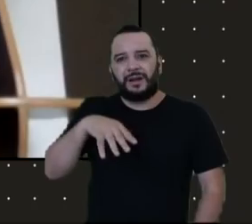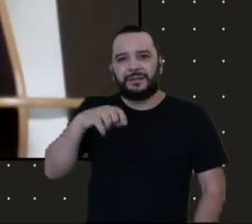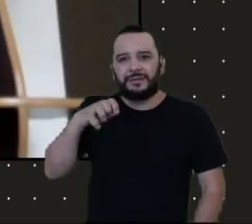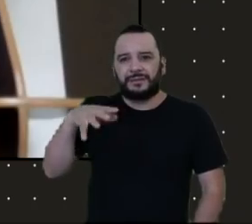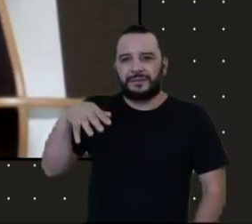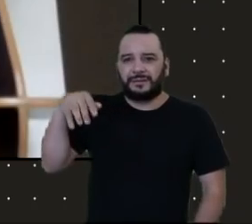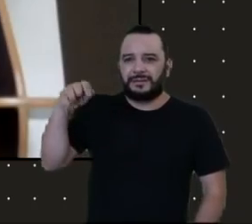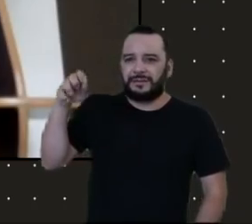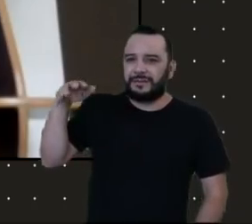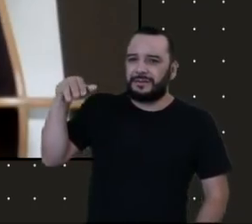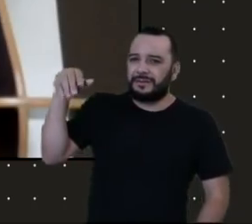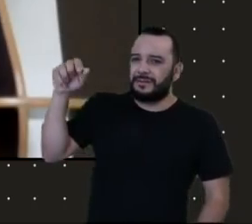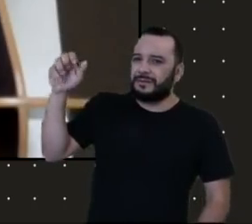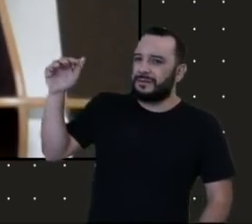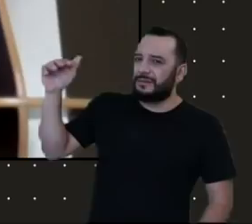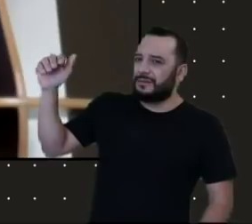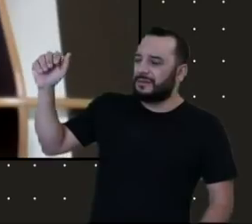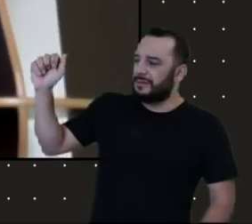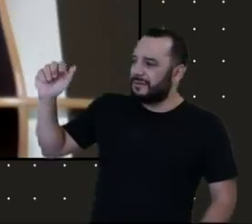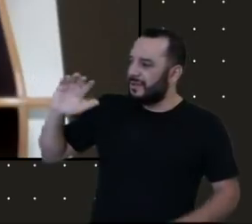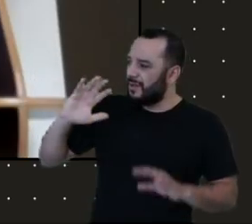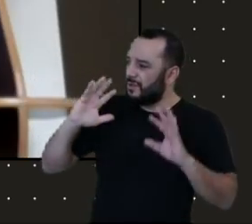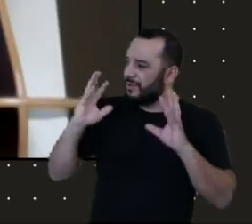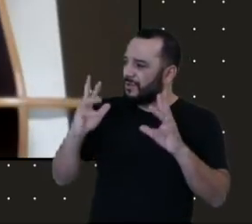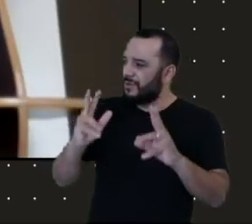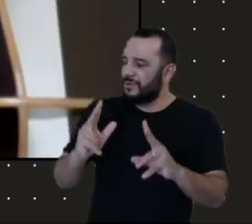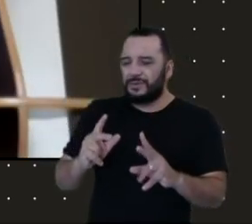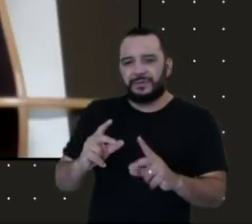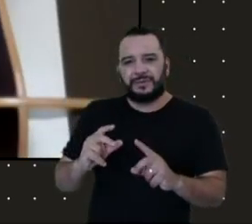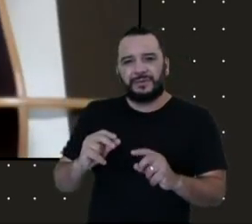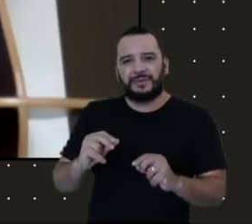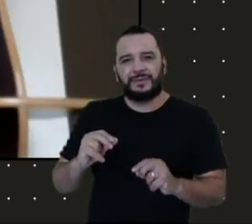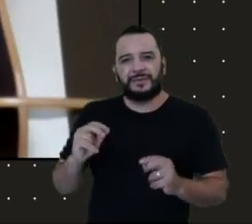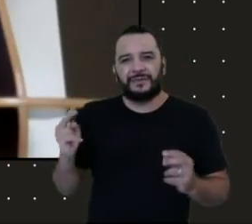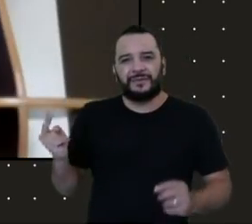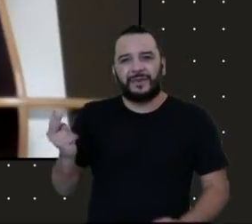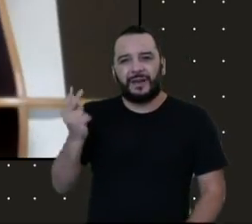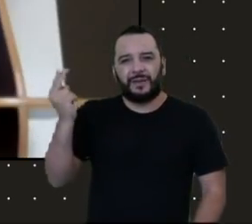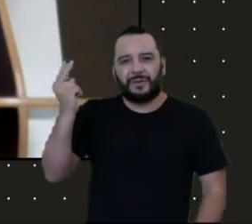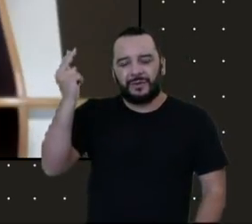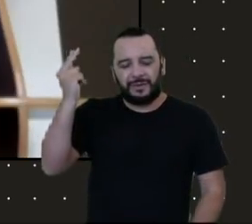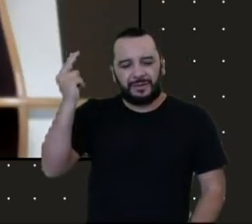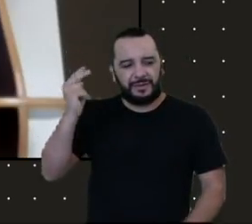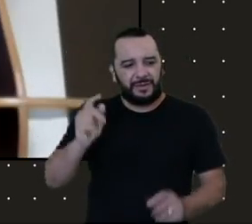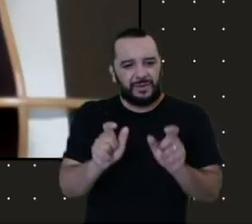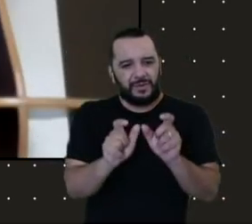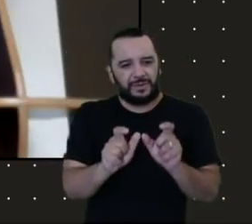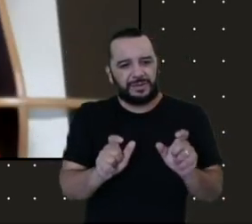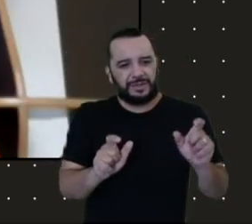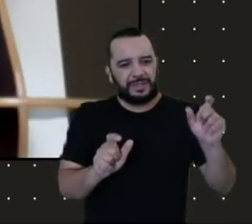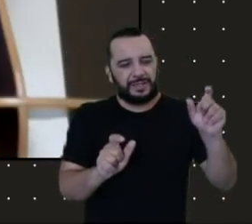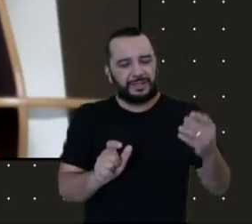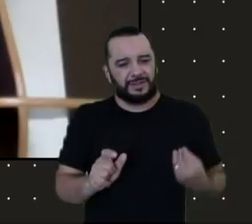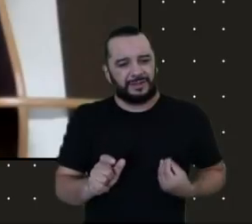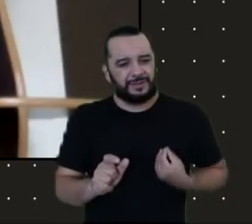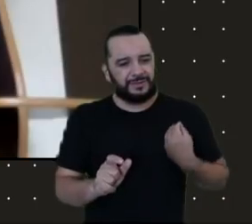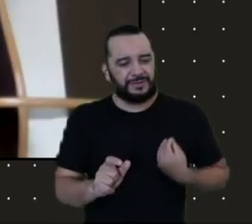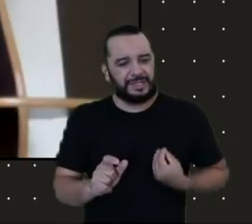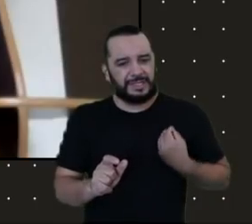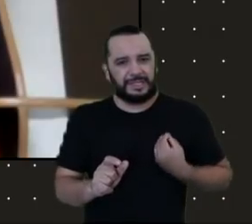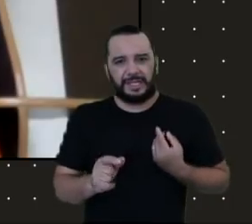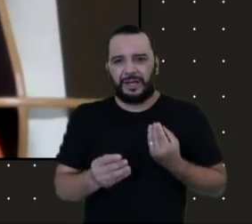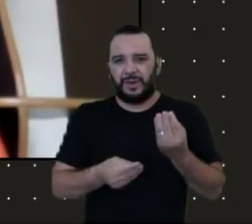a ser tema do livro. Ela deixou de participar no livro, escrever junto comigo, e passou a ser tema do livro também.